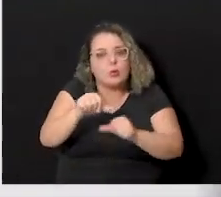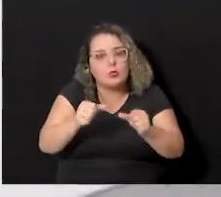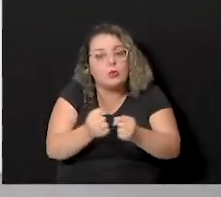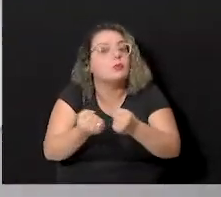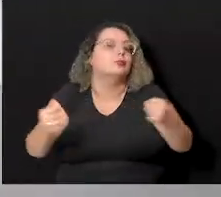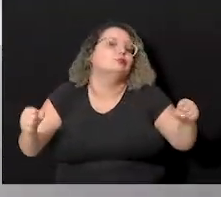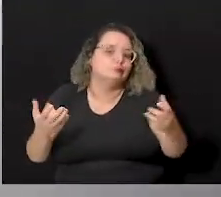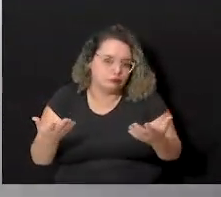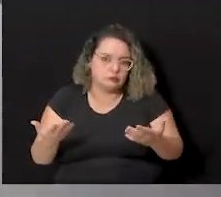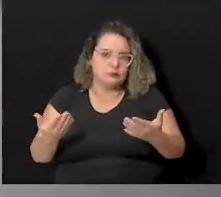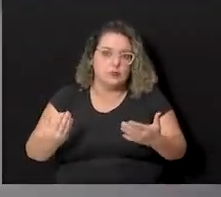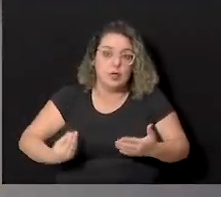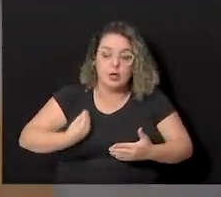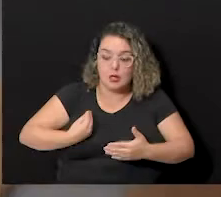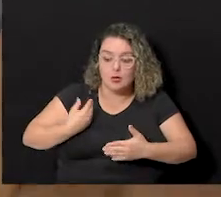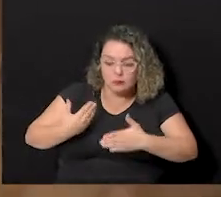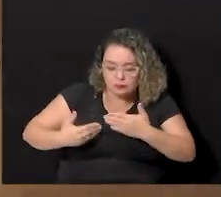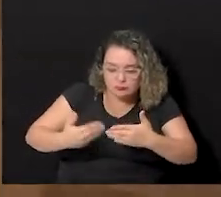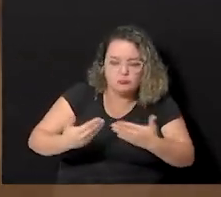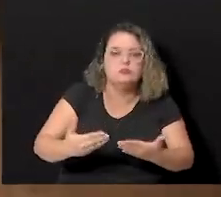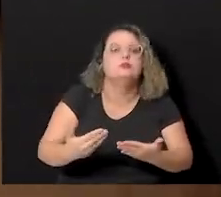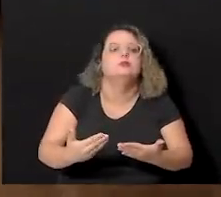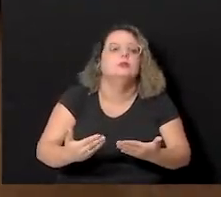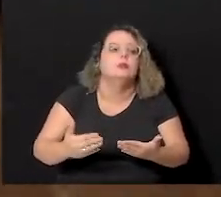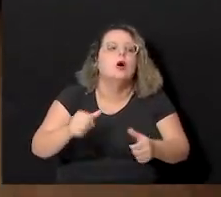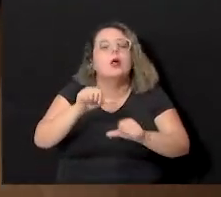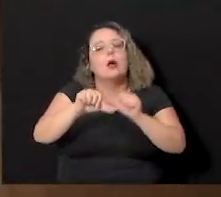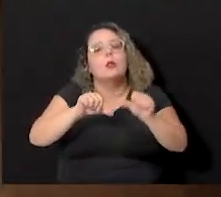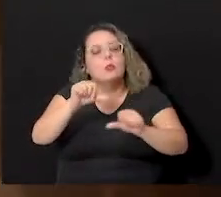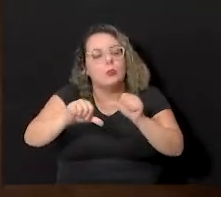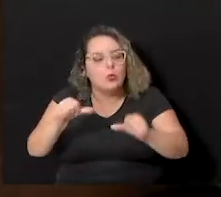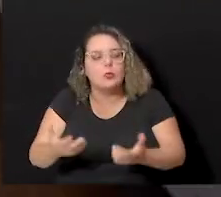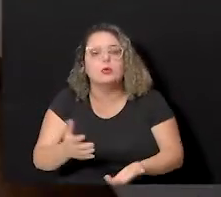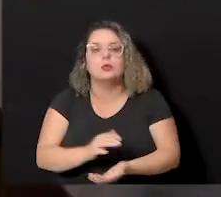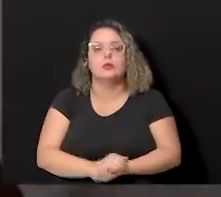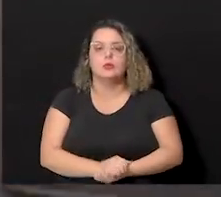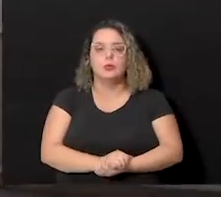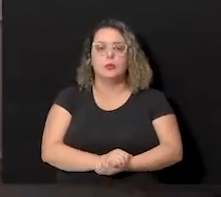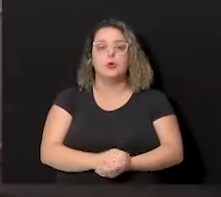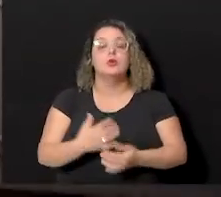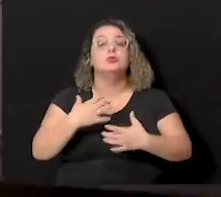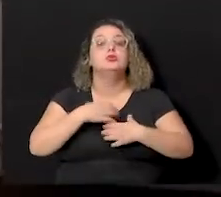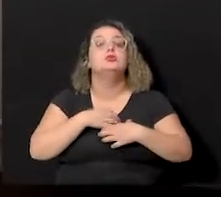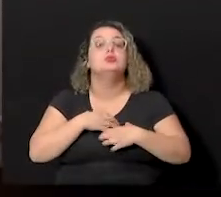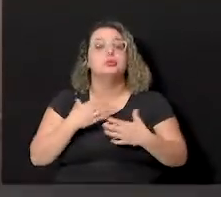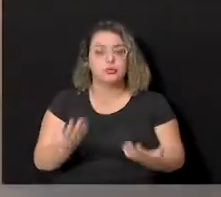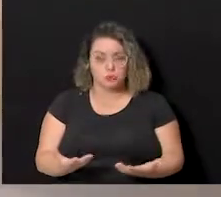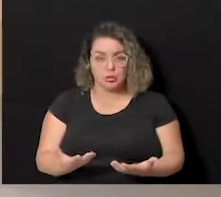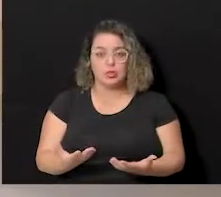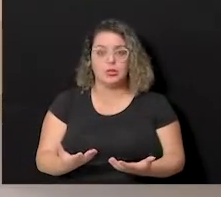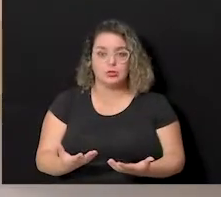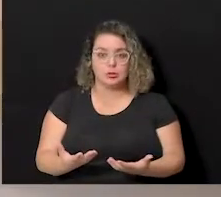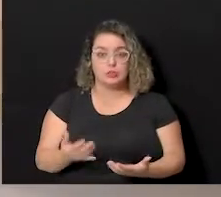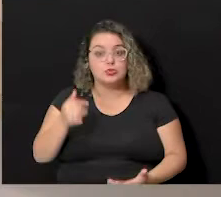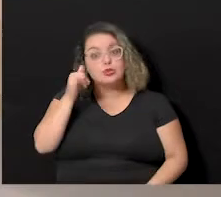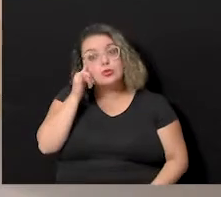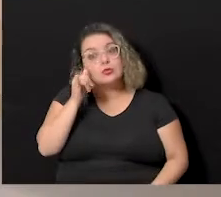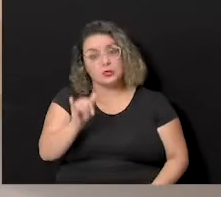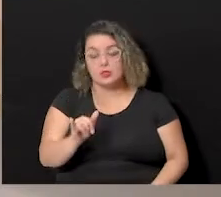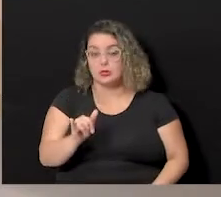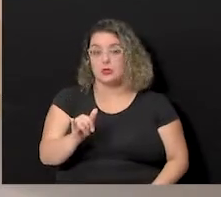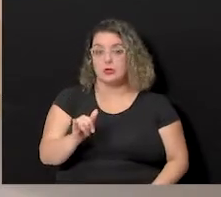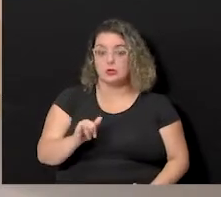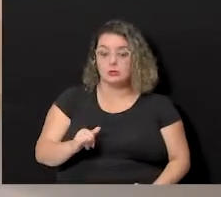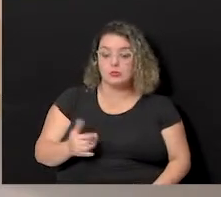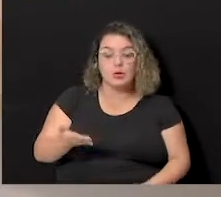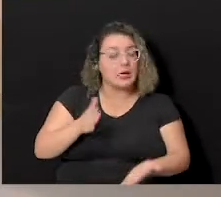Então, ao longo da sua vida, suas necessidades em relação ao imóvel mudam. Então, uma forma de você